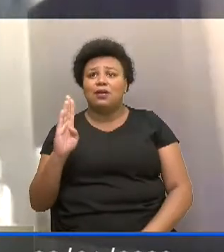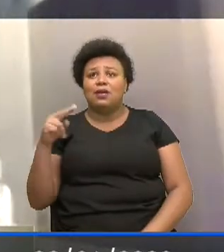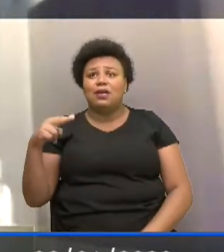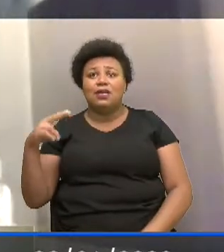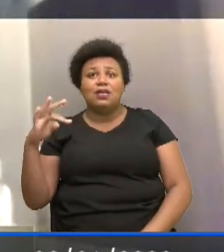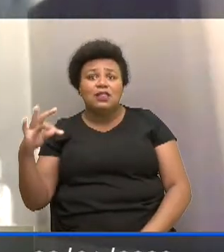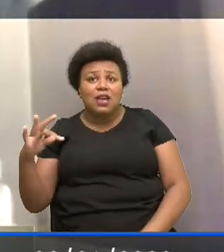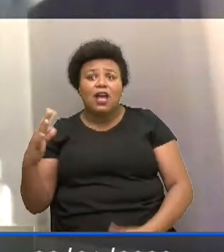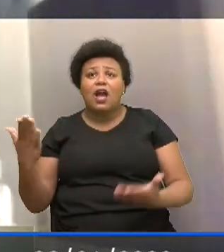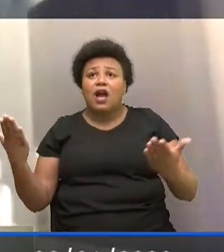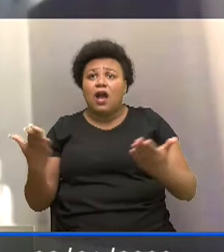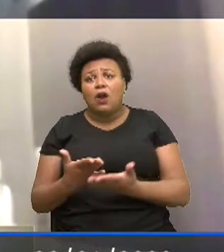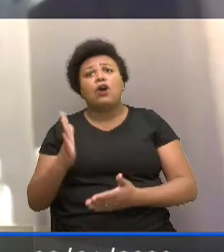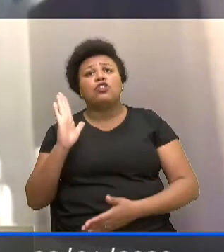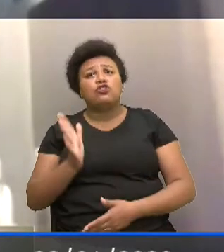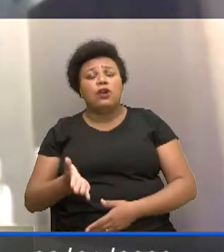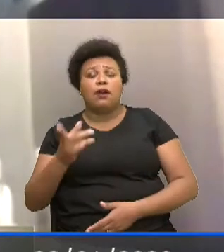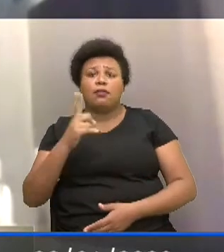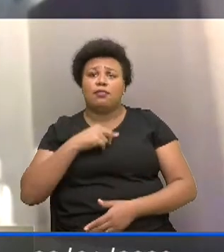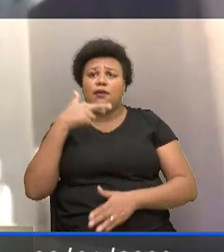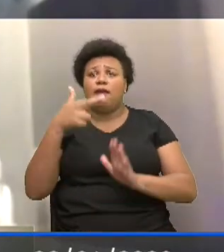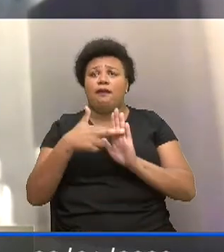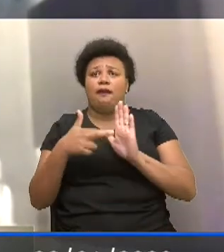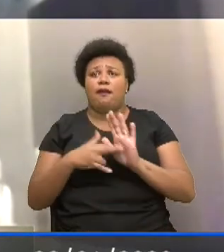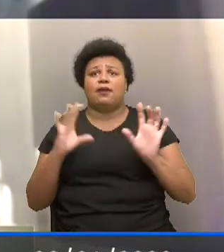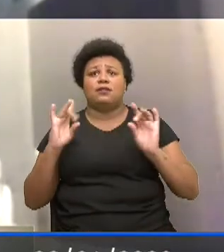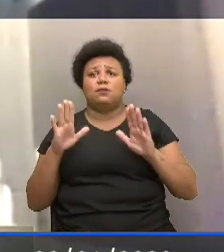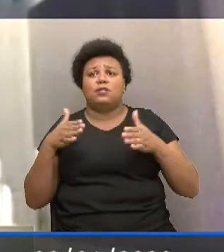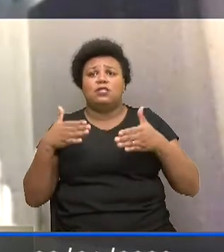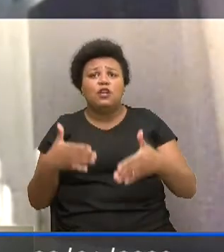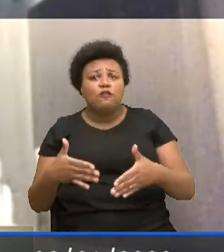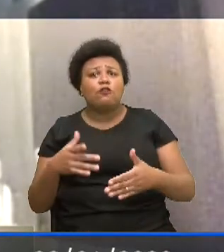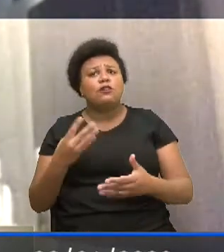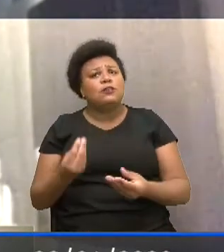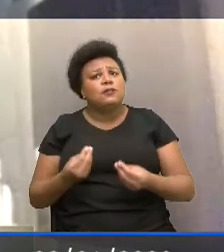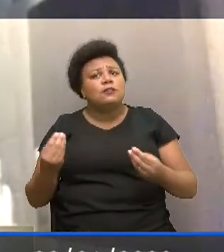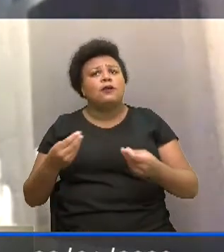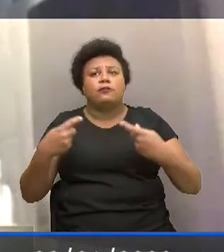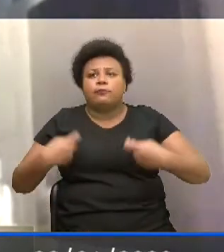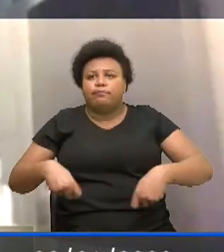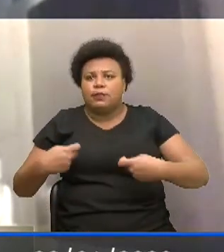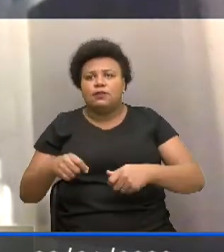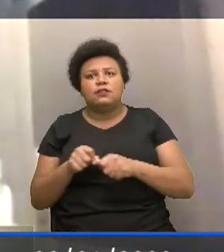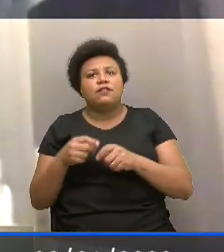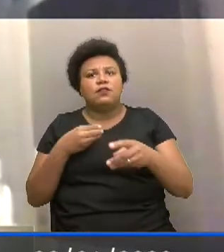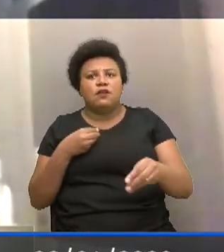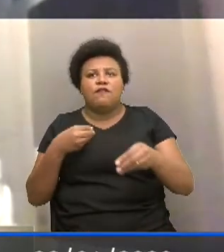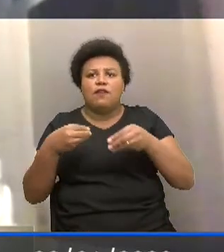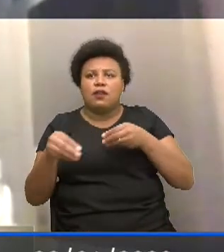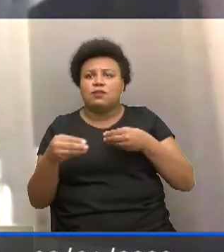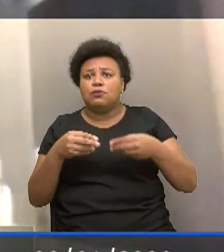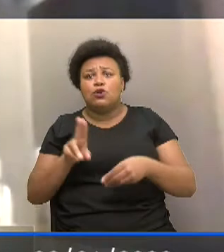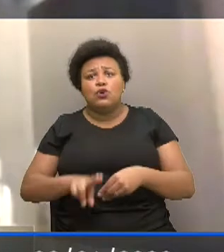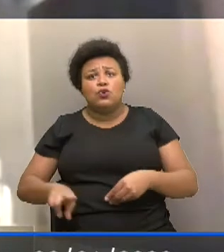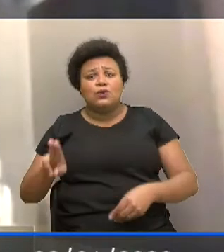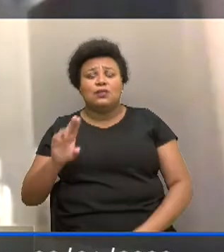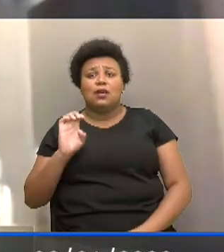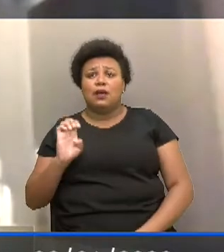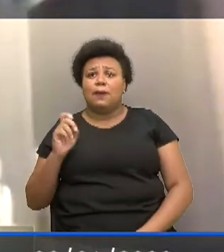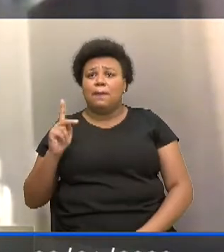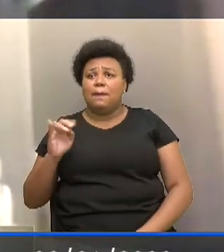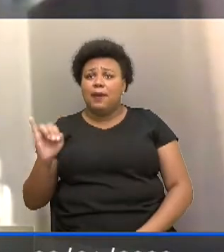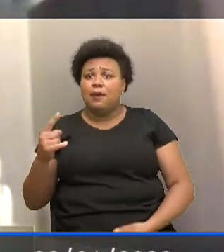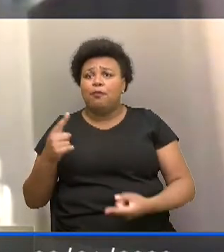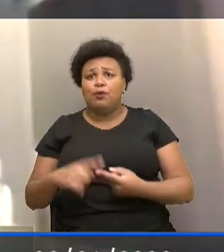temos agora esse regramento específico e estamos sensíveis também quanto à necessidade de flexibilização do uso de EPI, porque